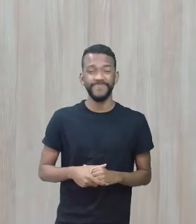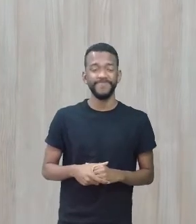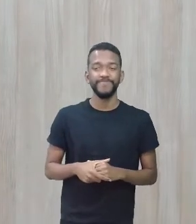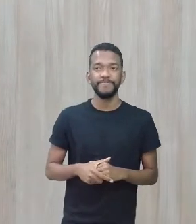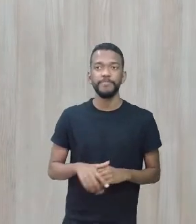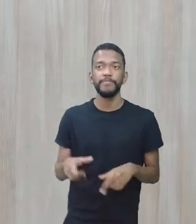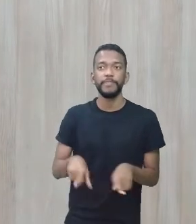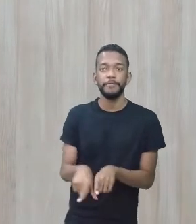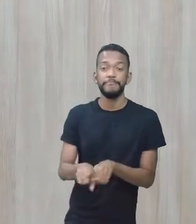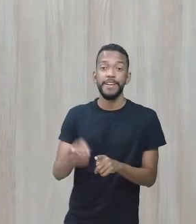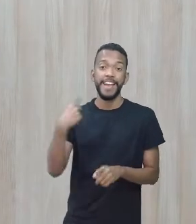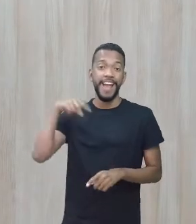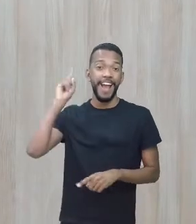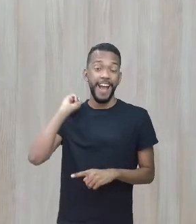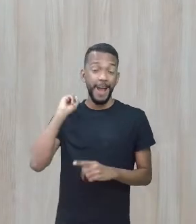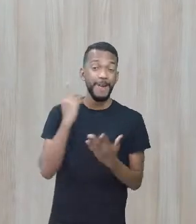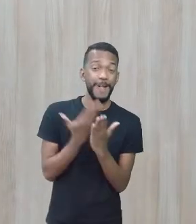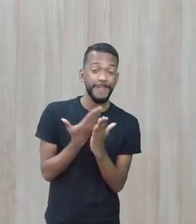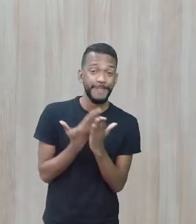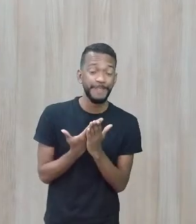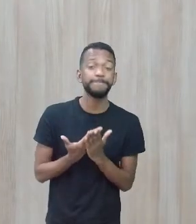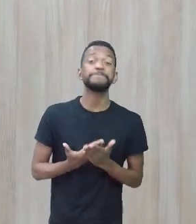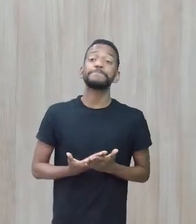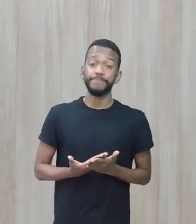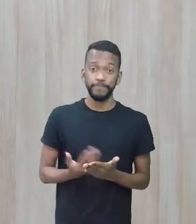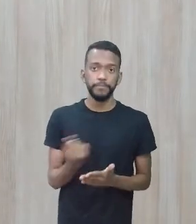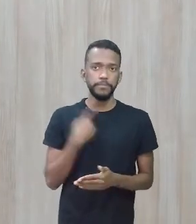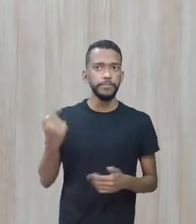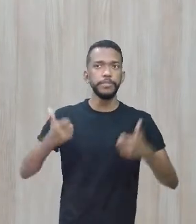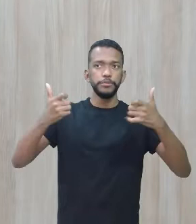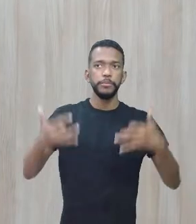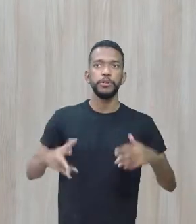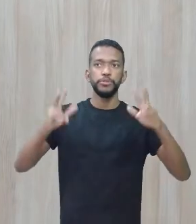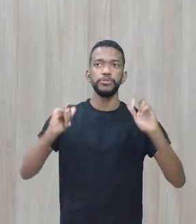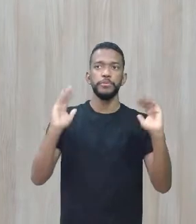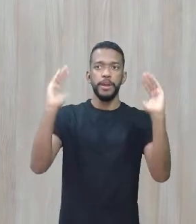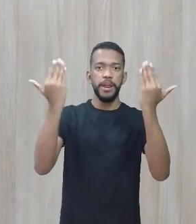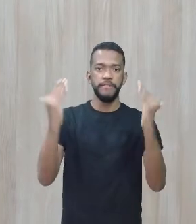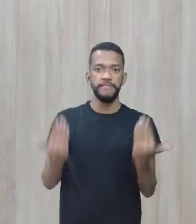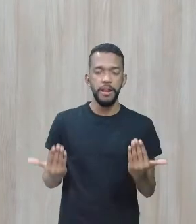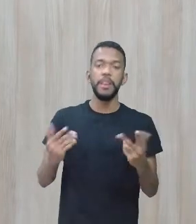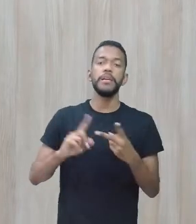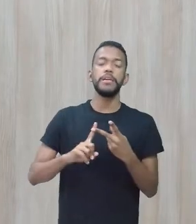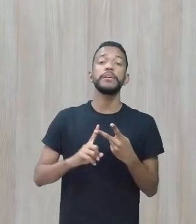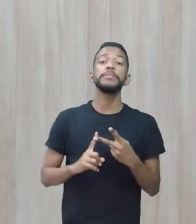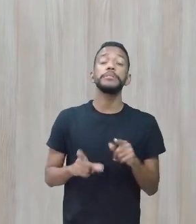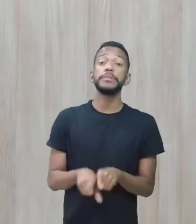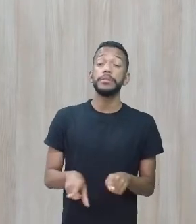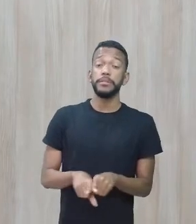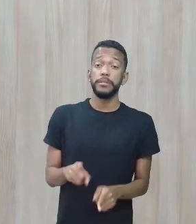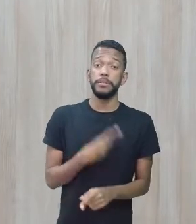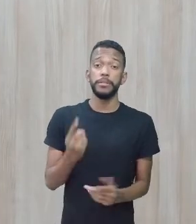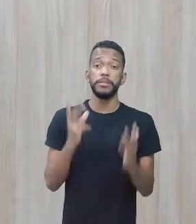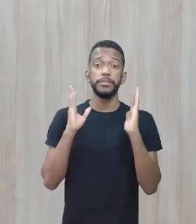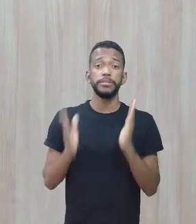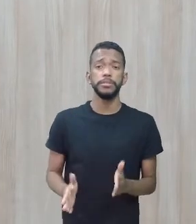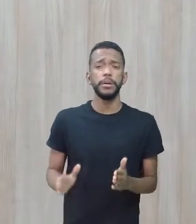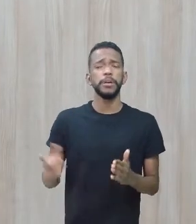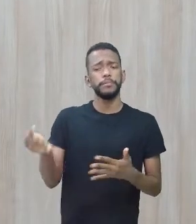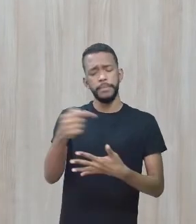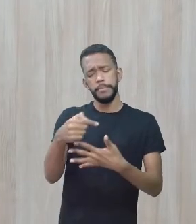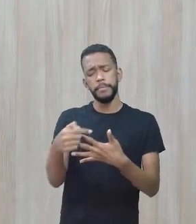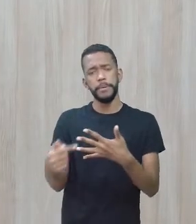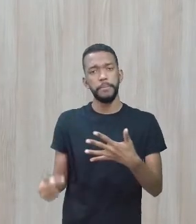anteriores, na verdade, na aula anterior, falando sobre a ideia de equivalência e tudo mais, a gente viu várias ferramentas